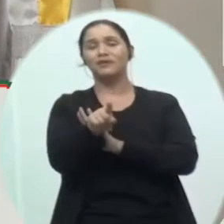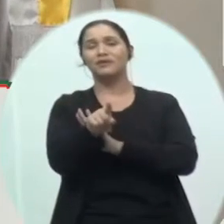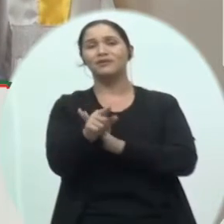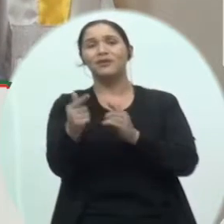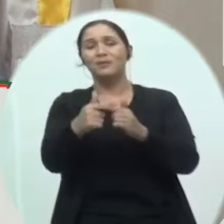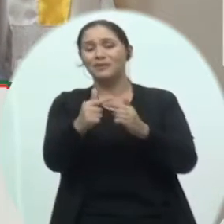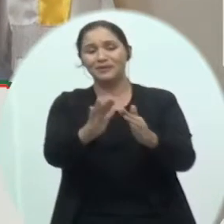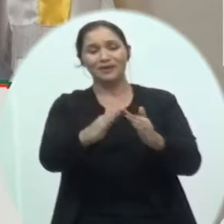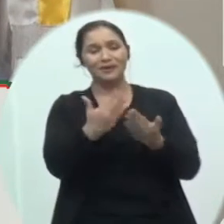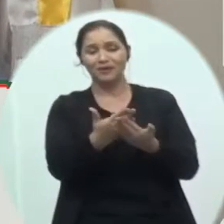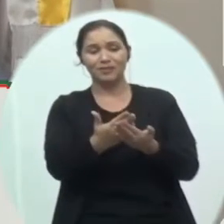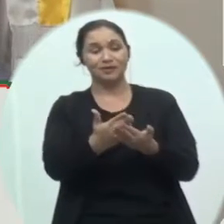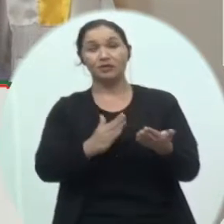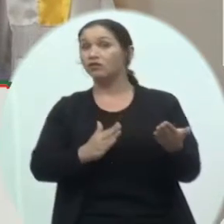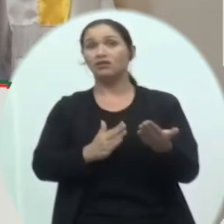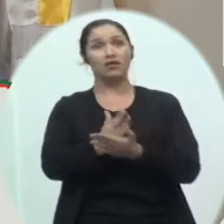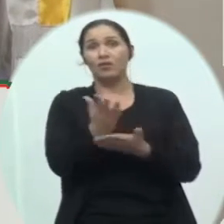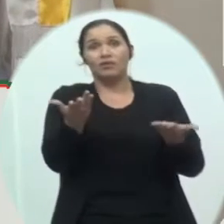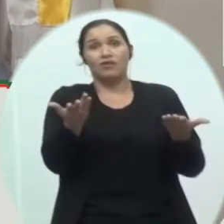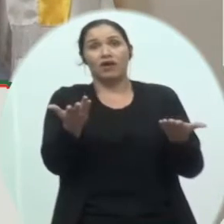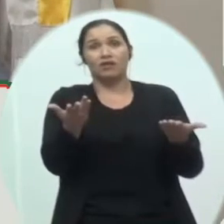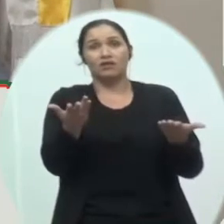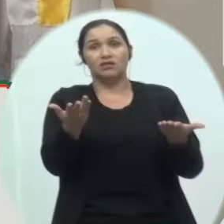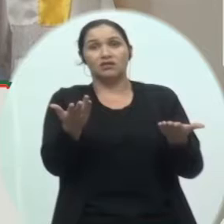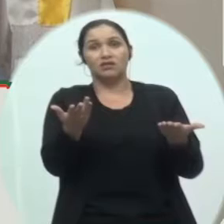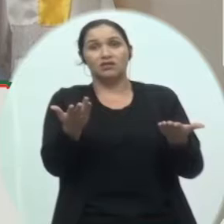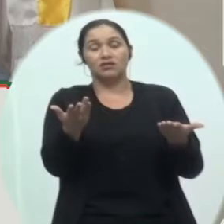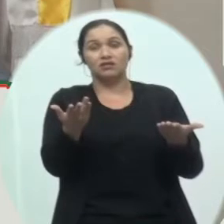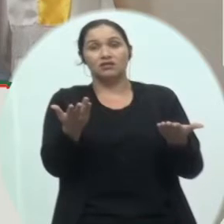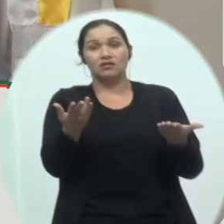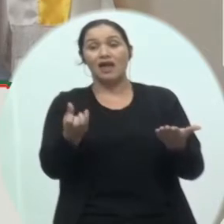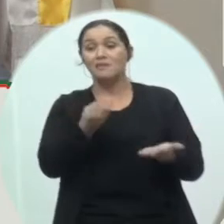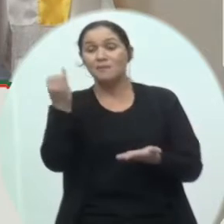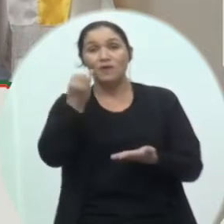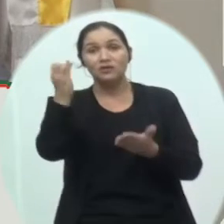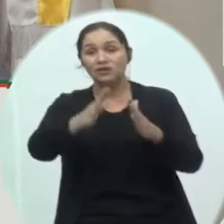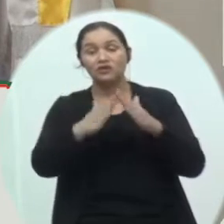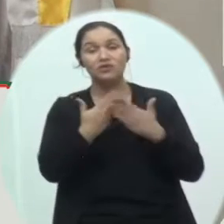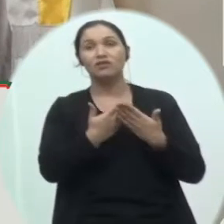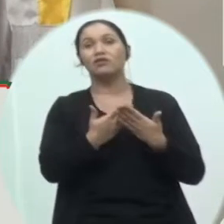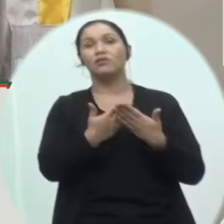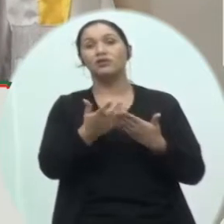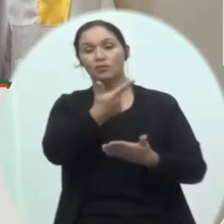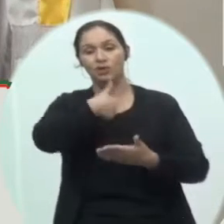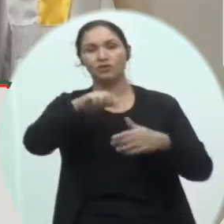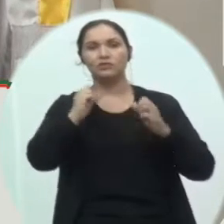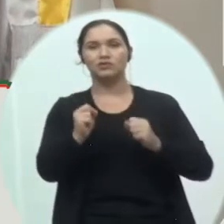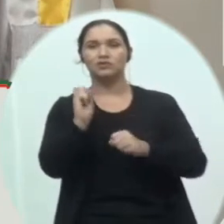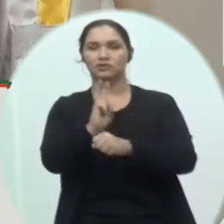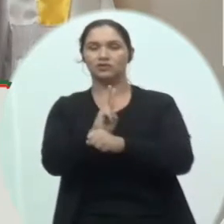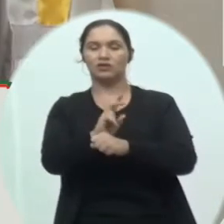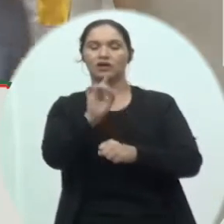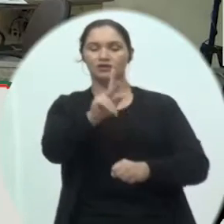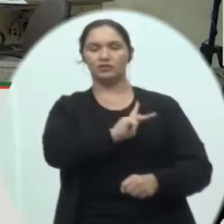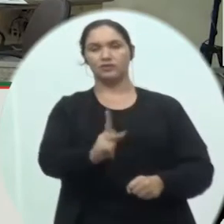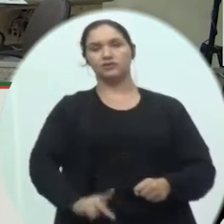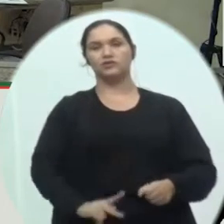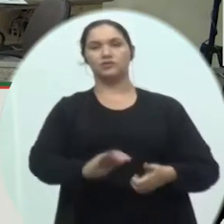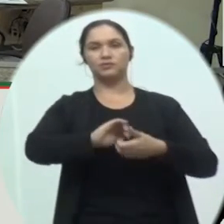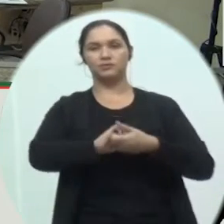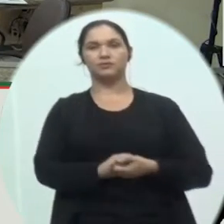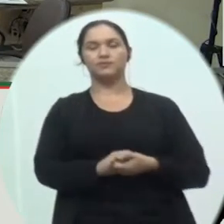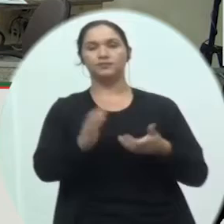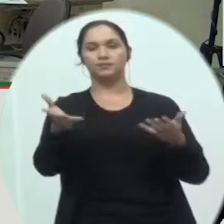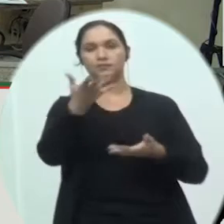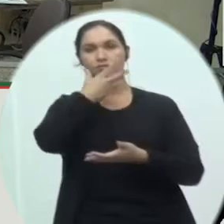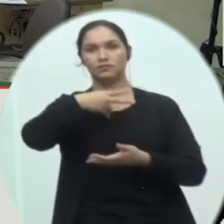a ferramenta mais importante que essa casa tem de fiscalização. Era o que contém, senhor presidente. Com a